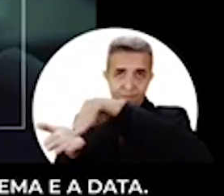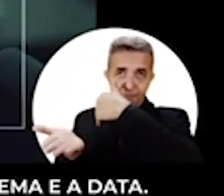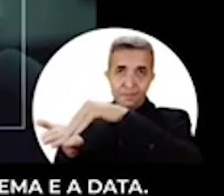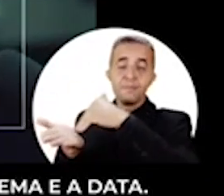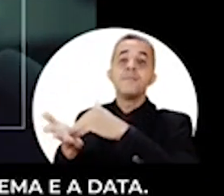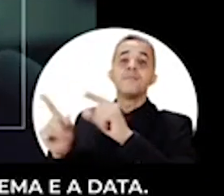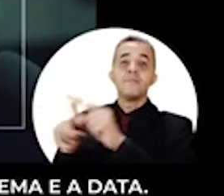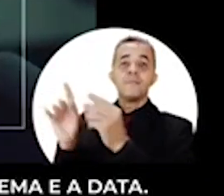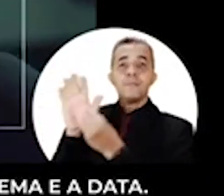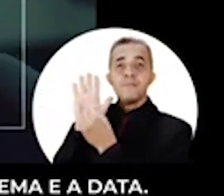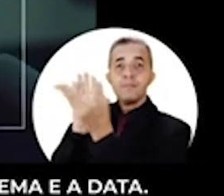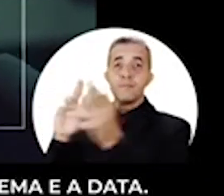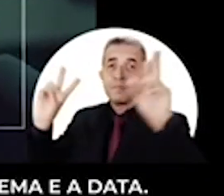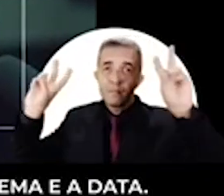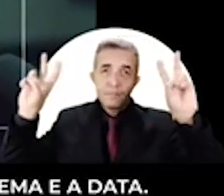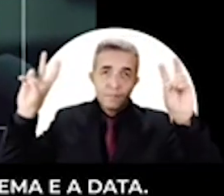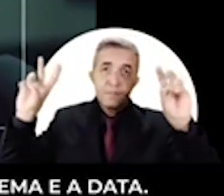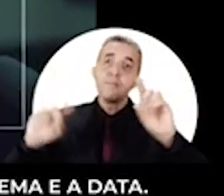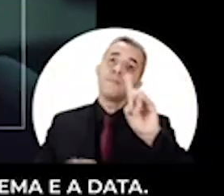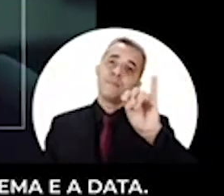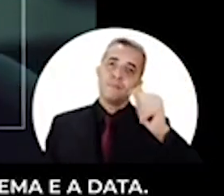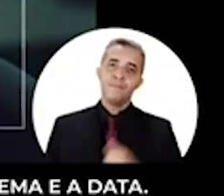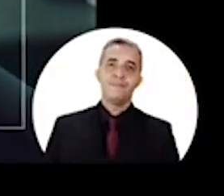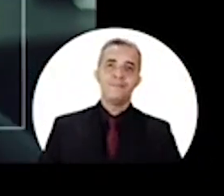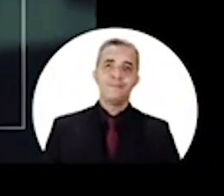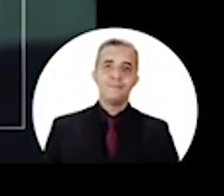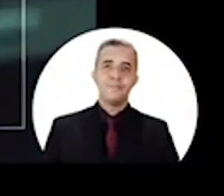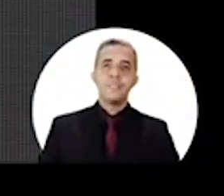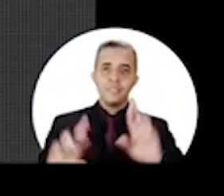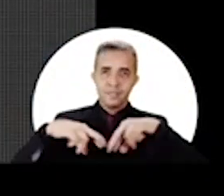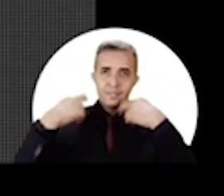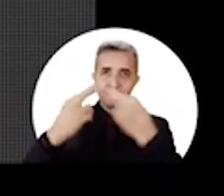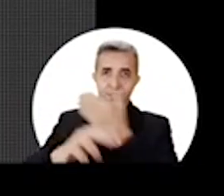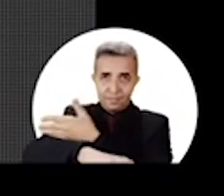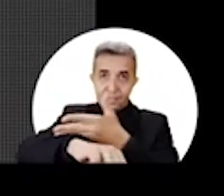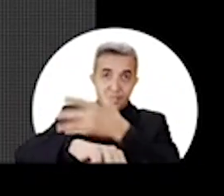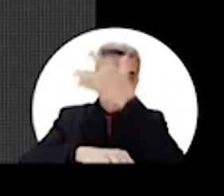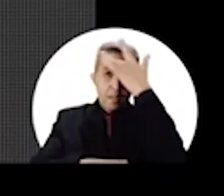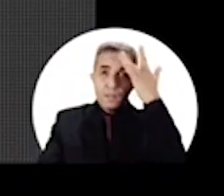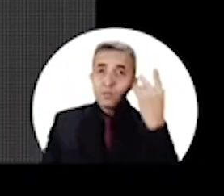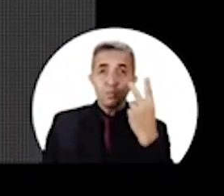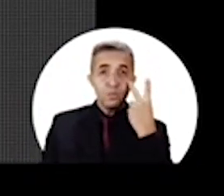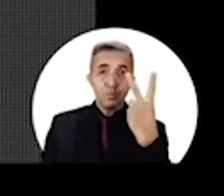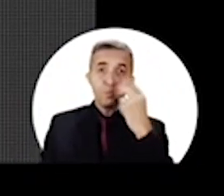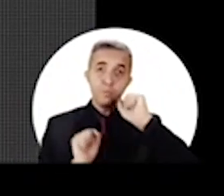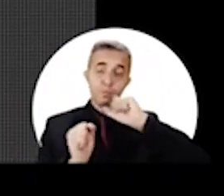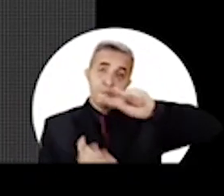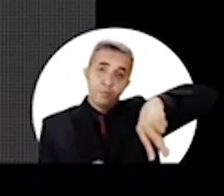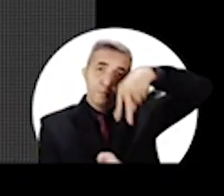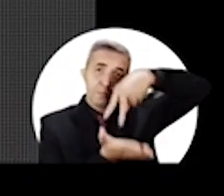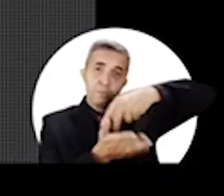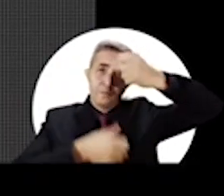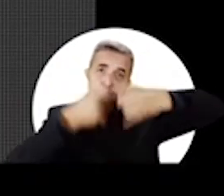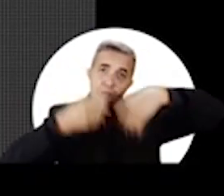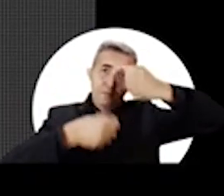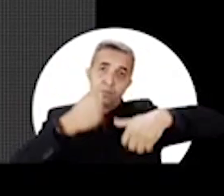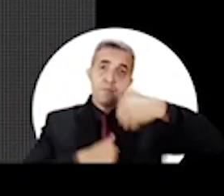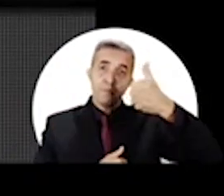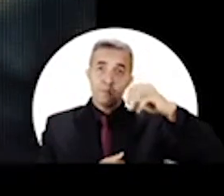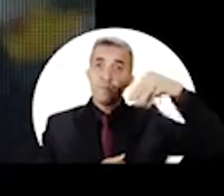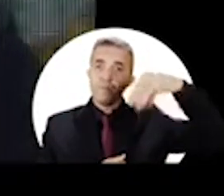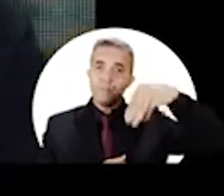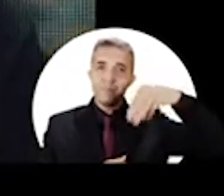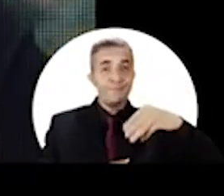da Casa de Leis e indicar tema e data. A cada sessão, duas pessoas podem usar o tempo de até